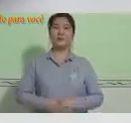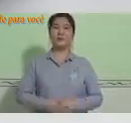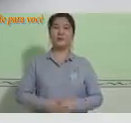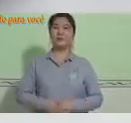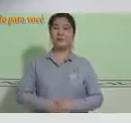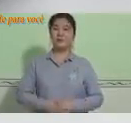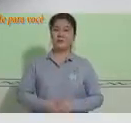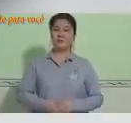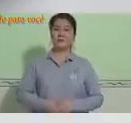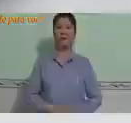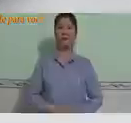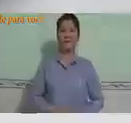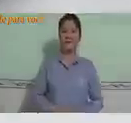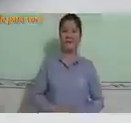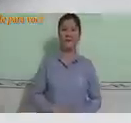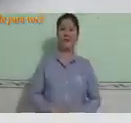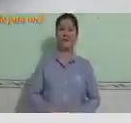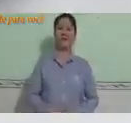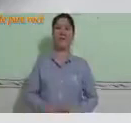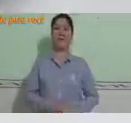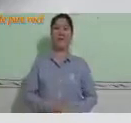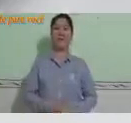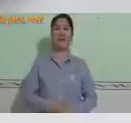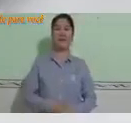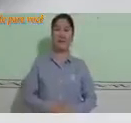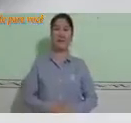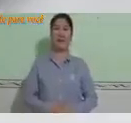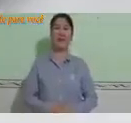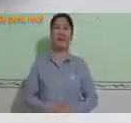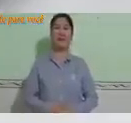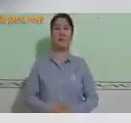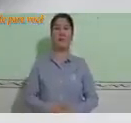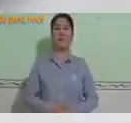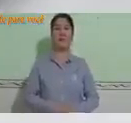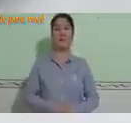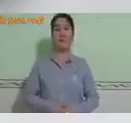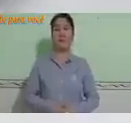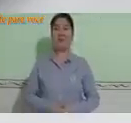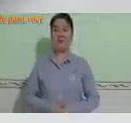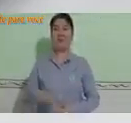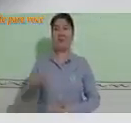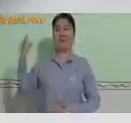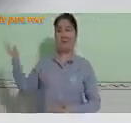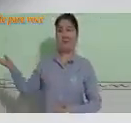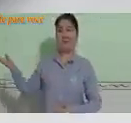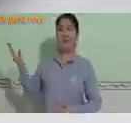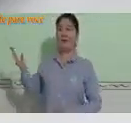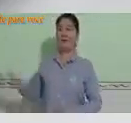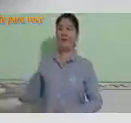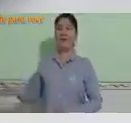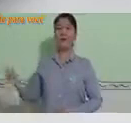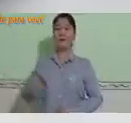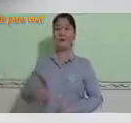os fatores que possam estar relacionados para indicar o exame mais específico e a forma de tratamento, como por